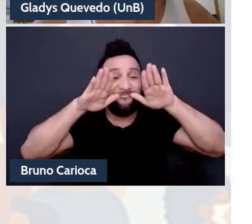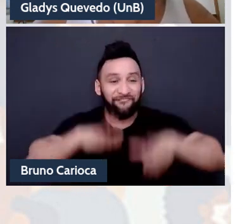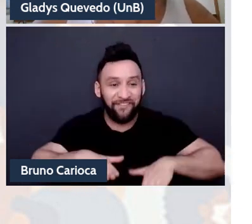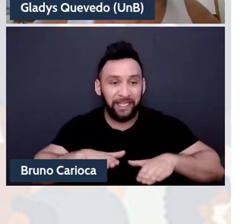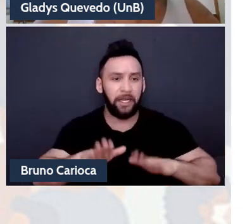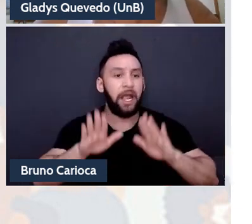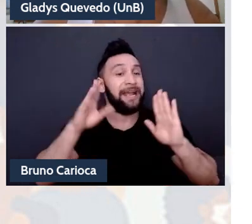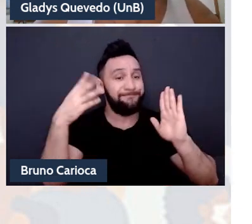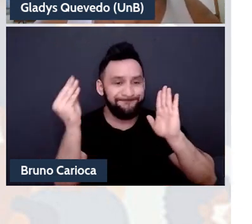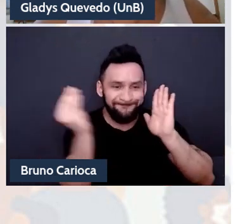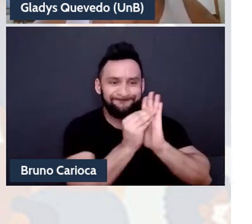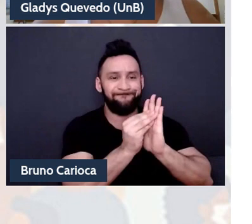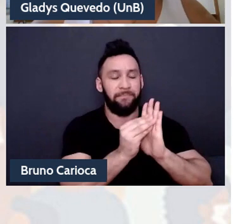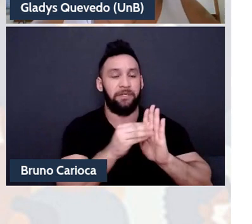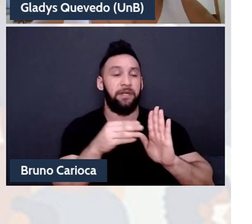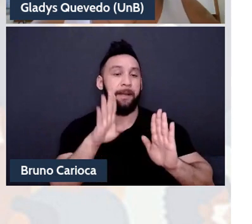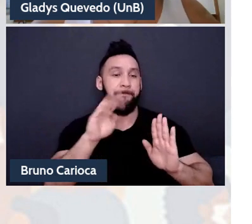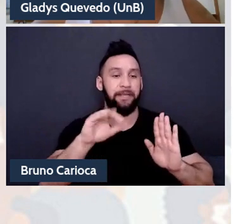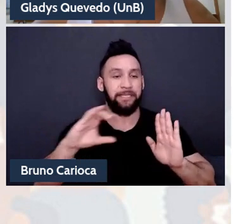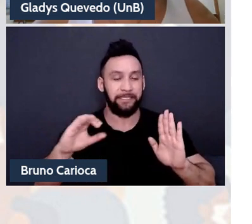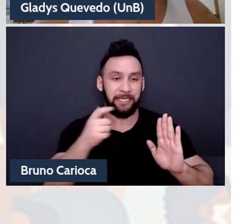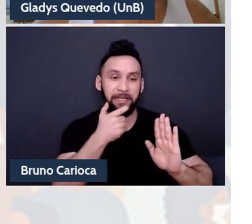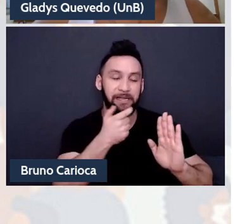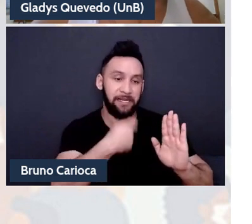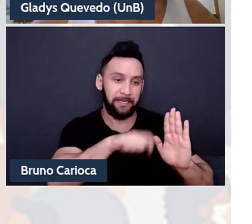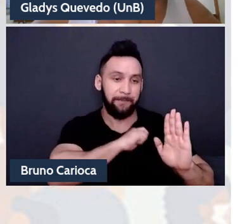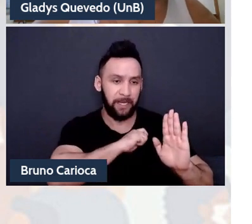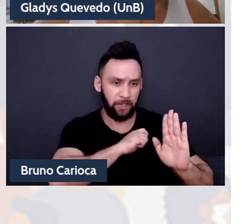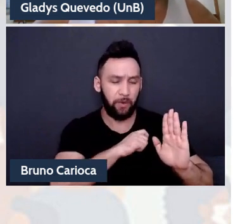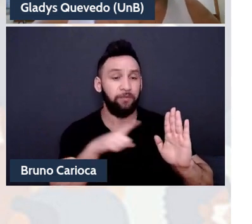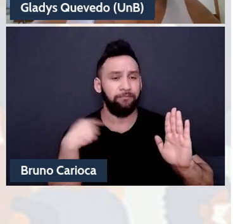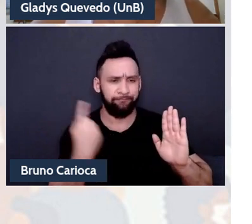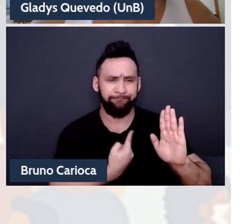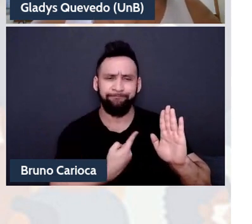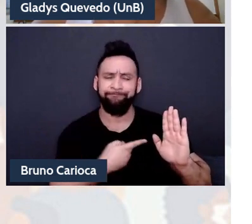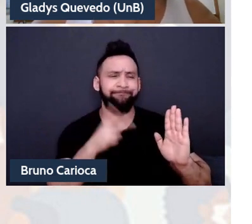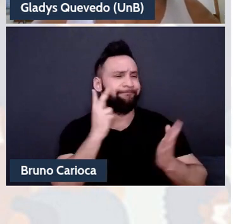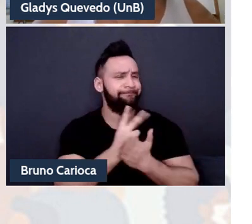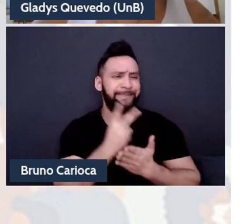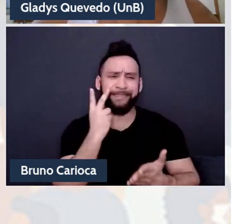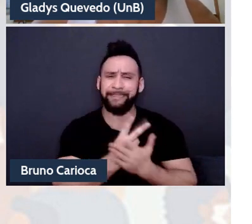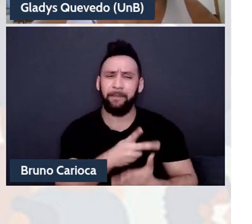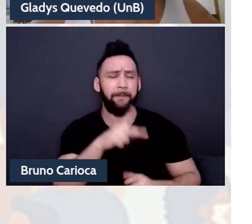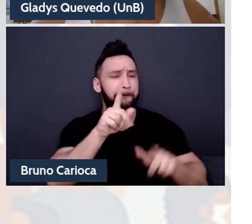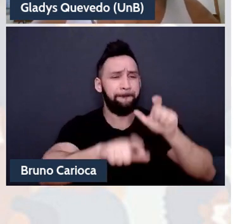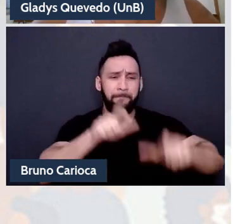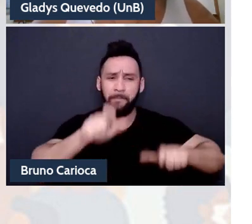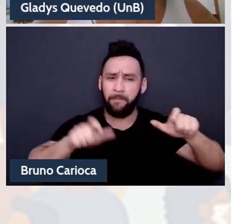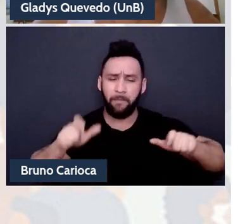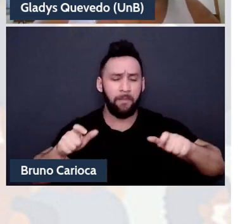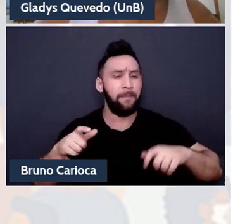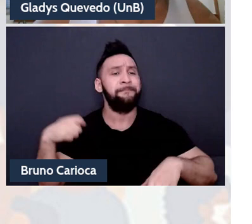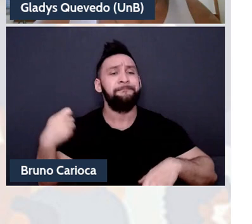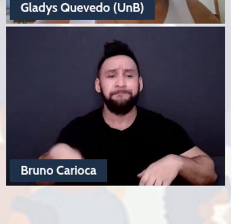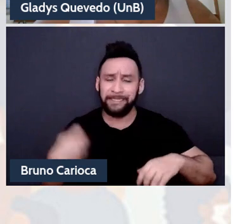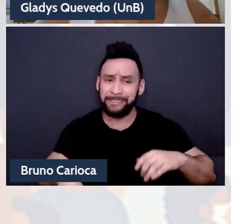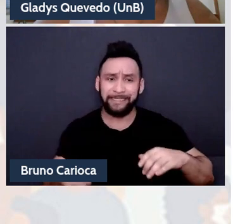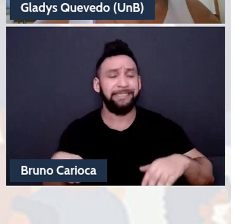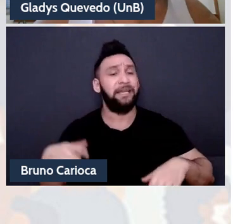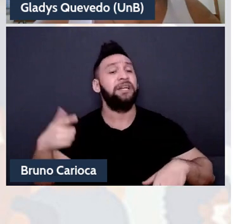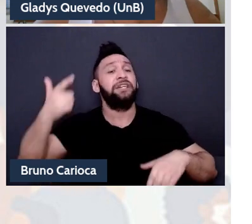muito forte, e nós sempre apoiamos essa volta do espanhol às salas de